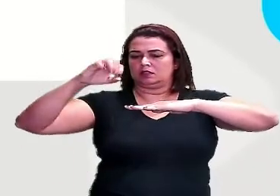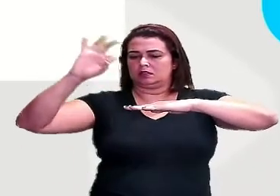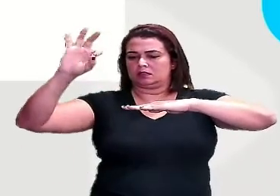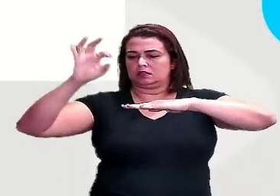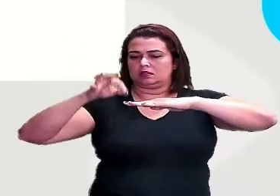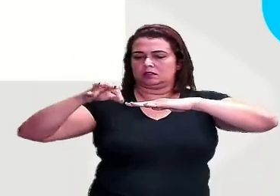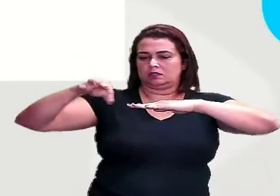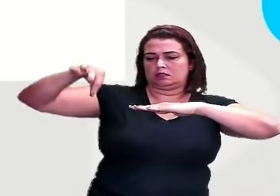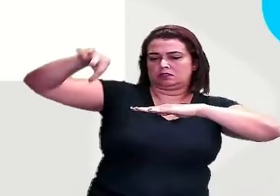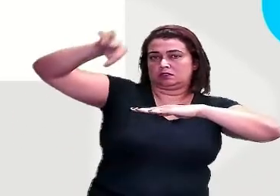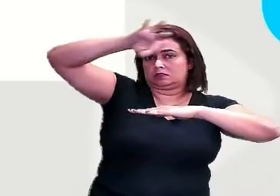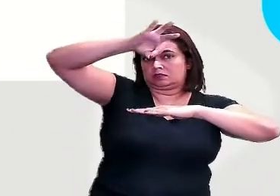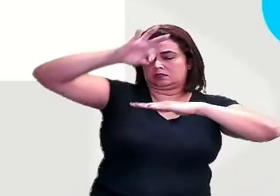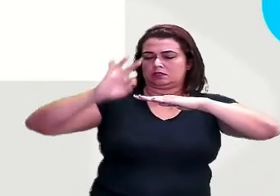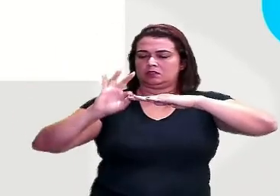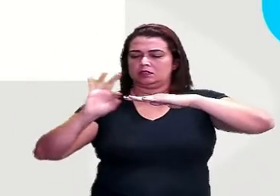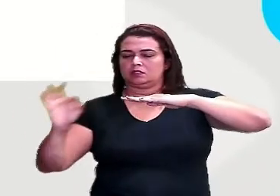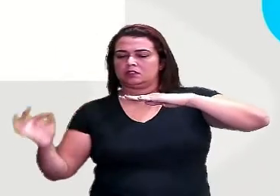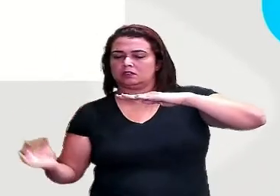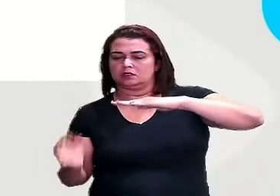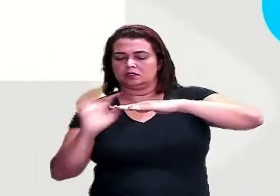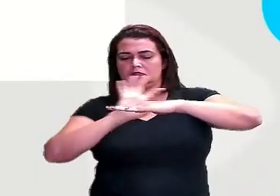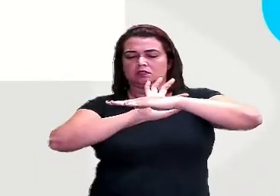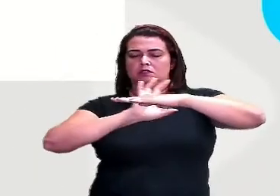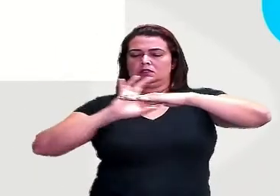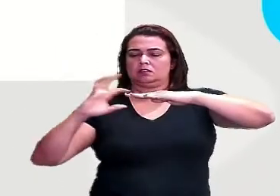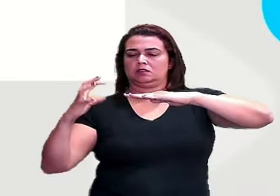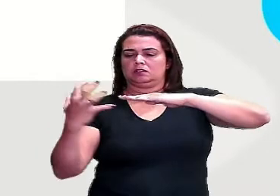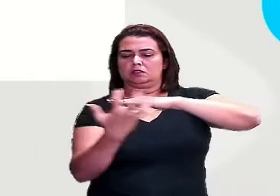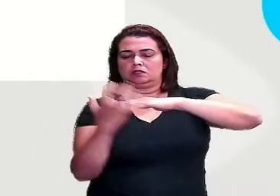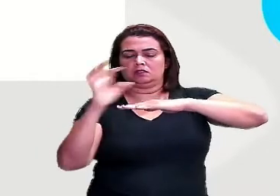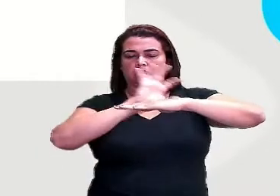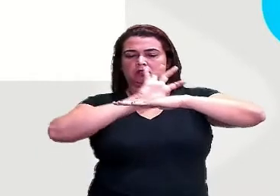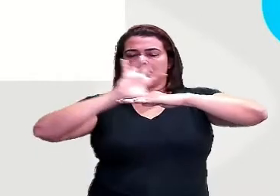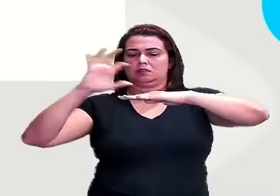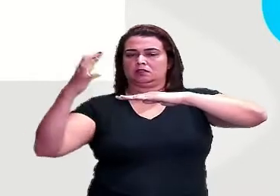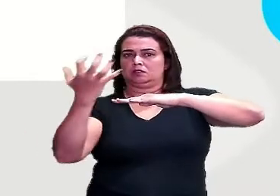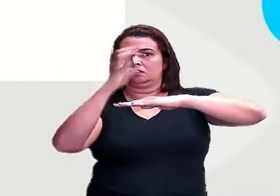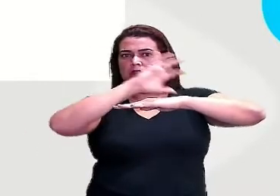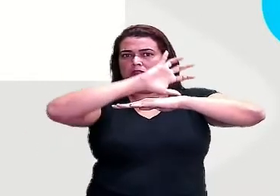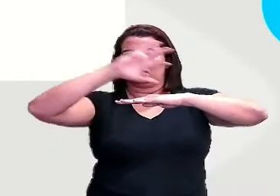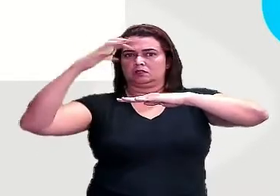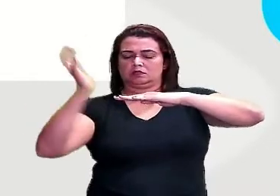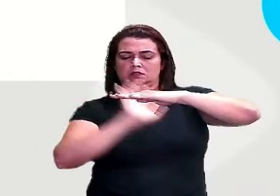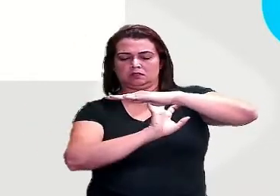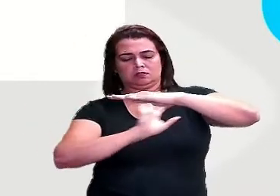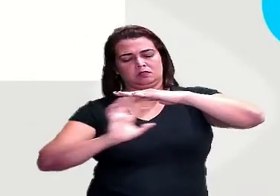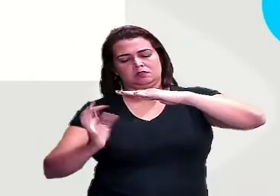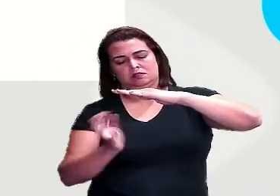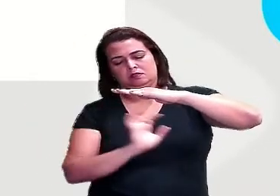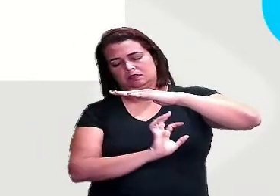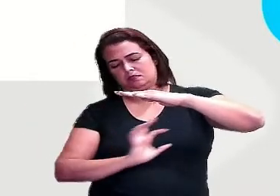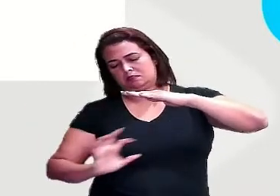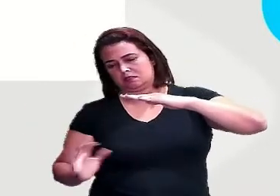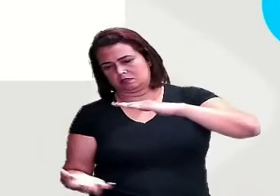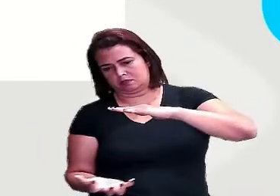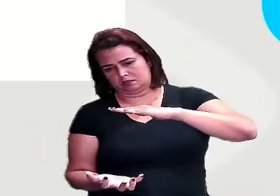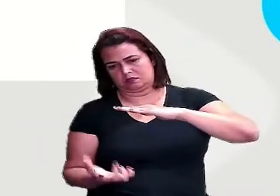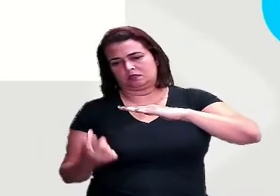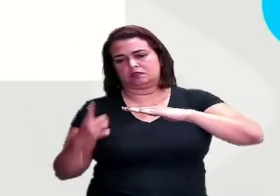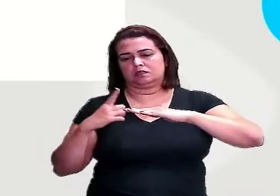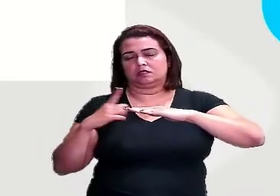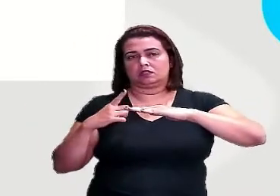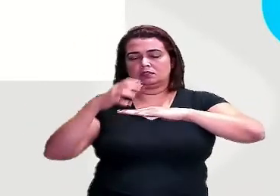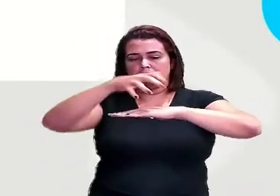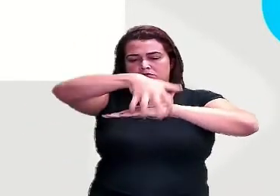Enquanto as linhas negativas, né, ali 30 graus, 60 graus, são as latitudes em relação à distância